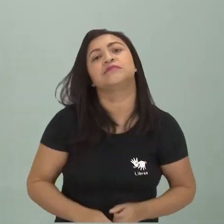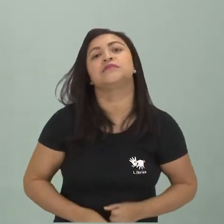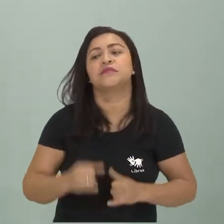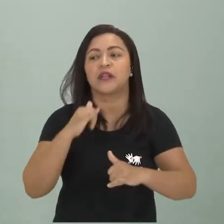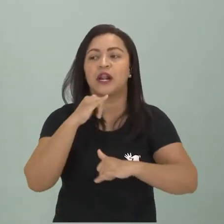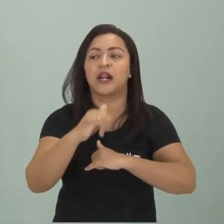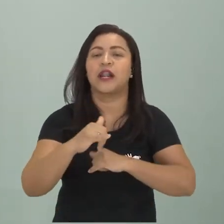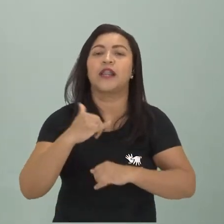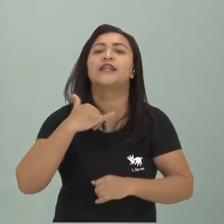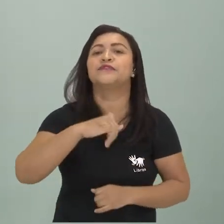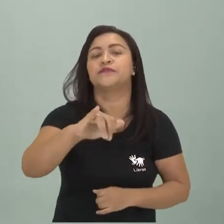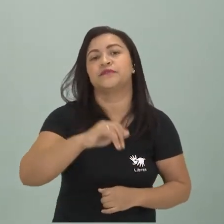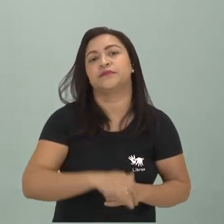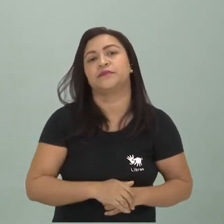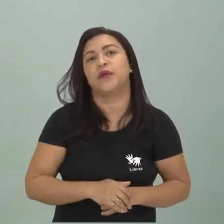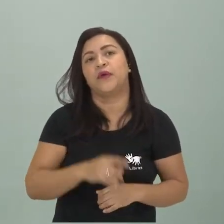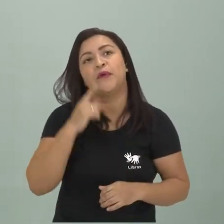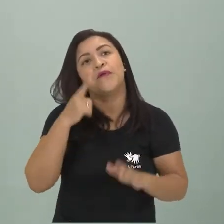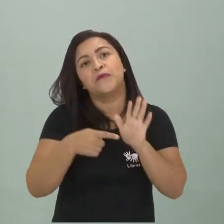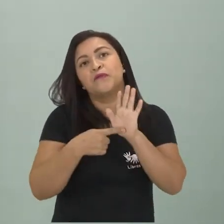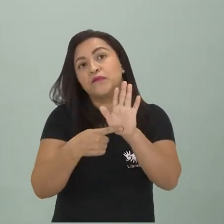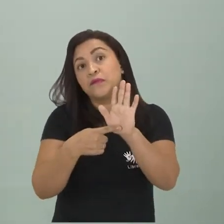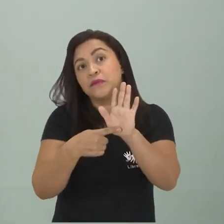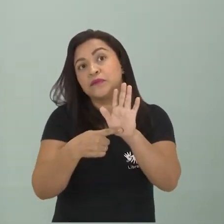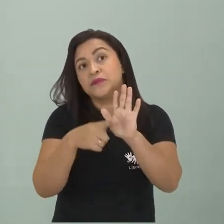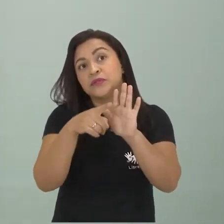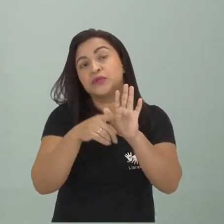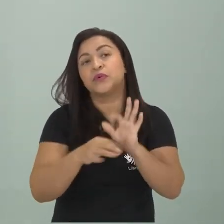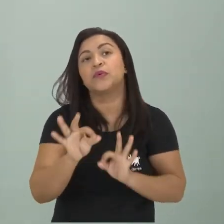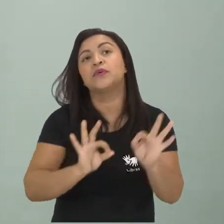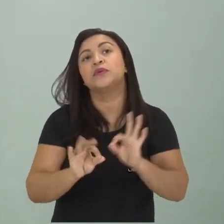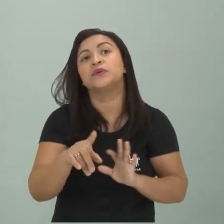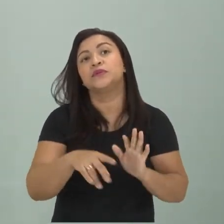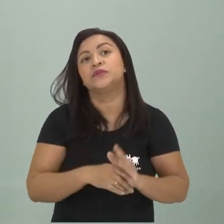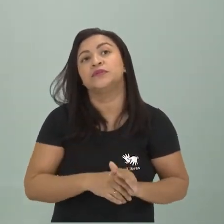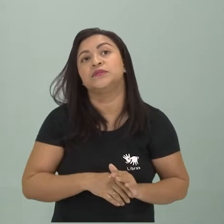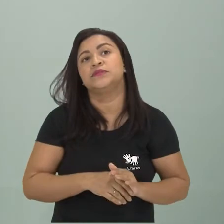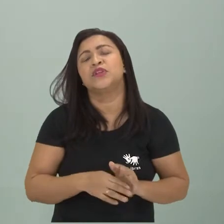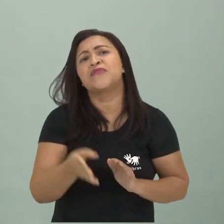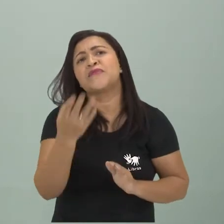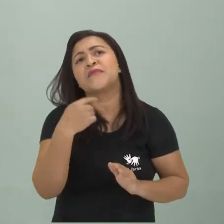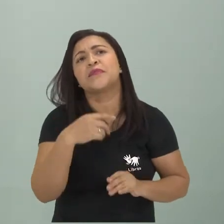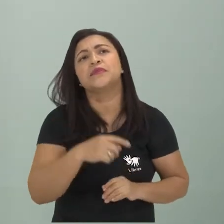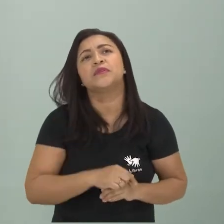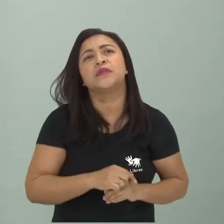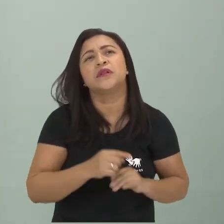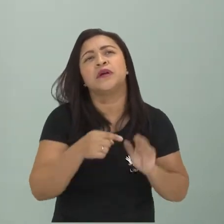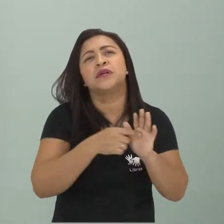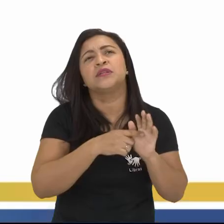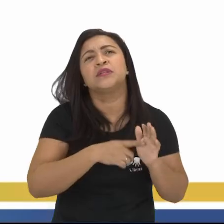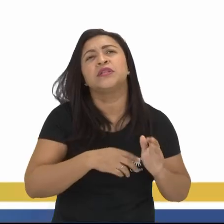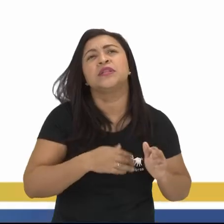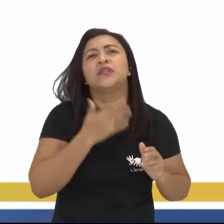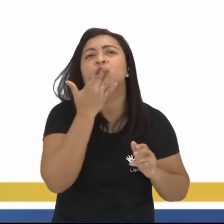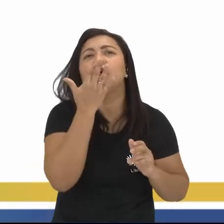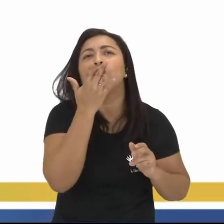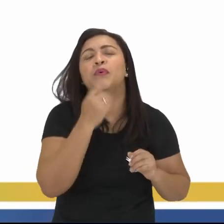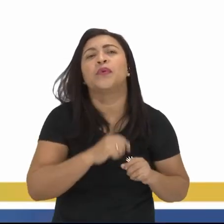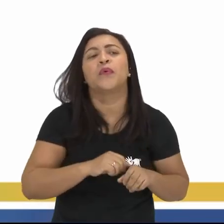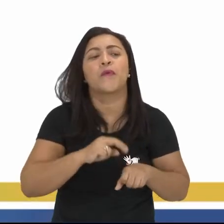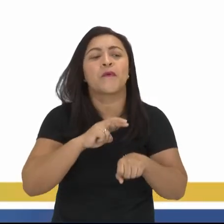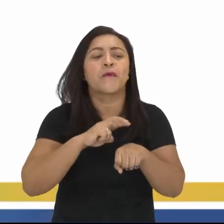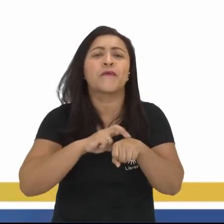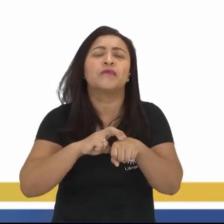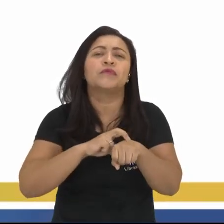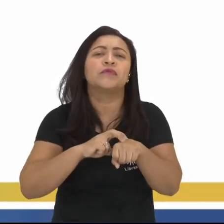Visualize novamente o organograma e vamos lá no tracinho que está na cor verde.